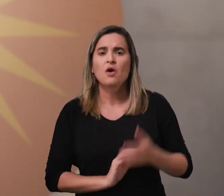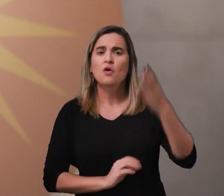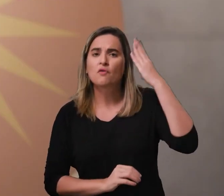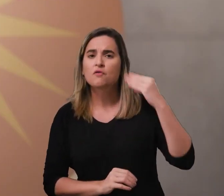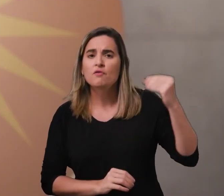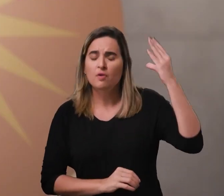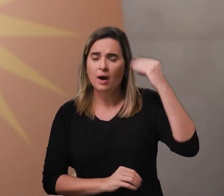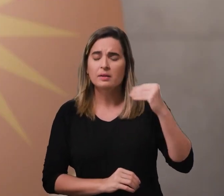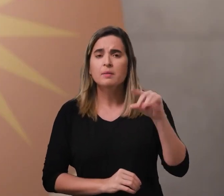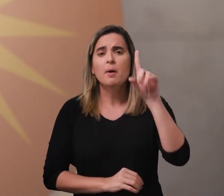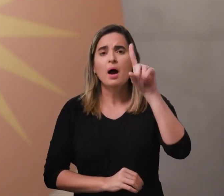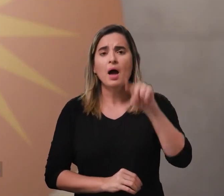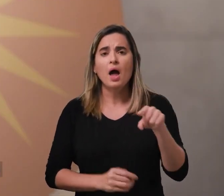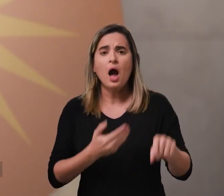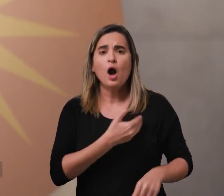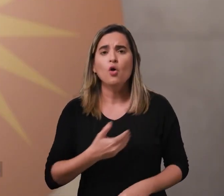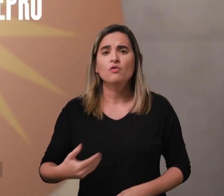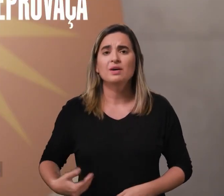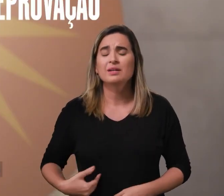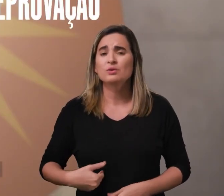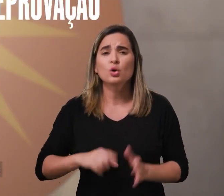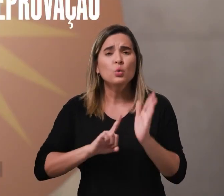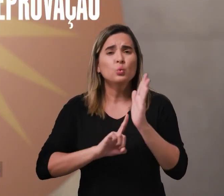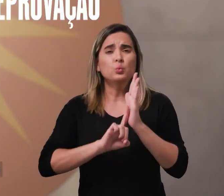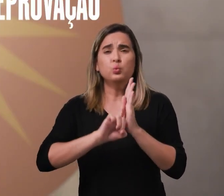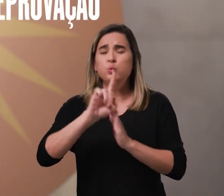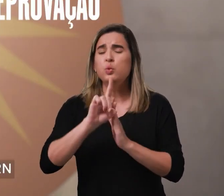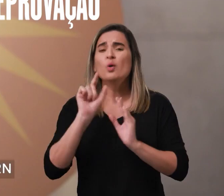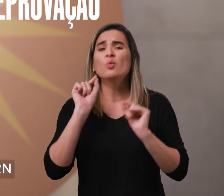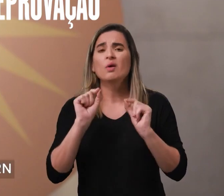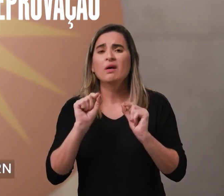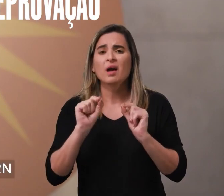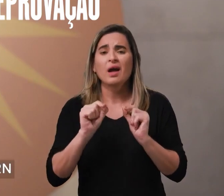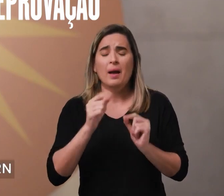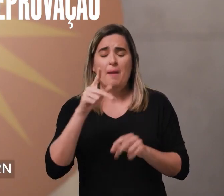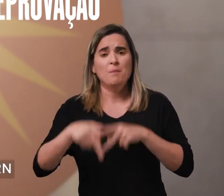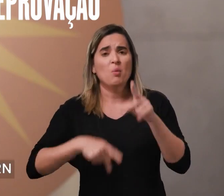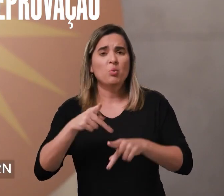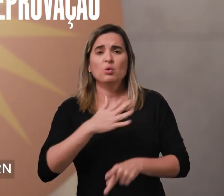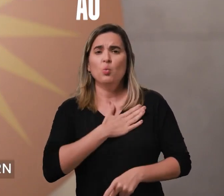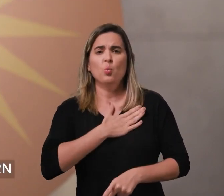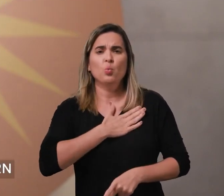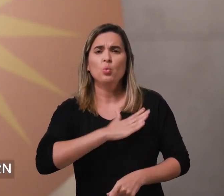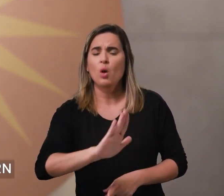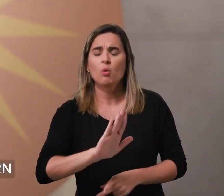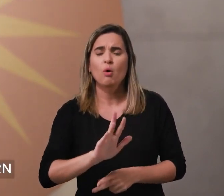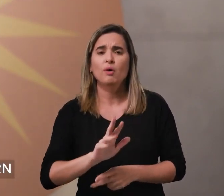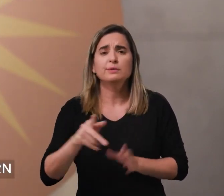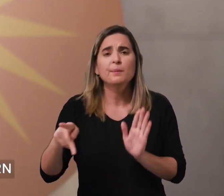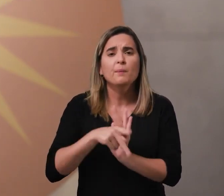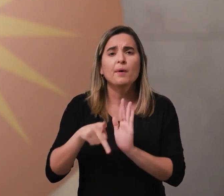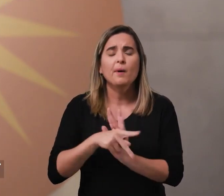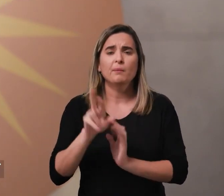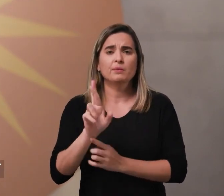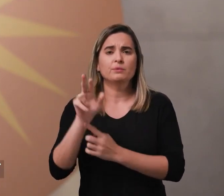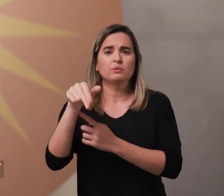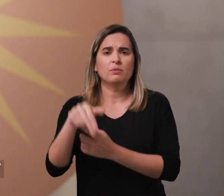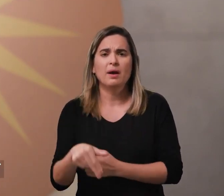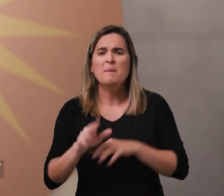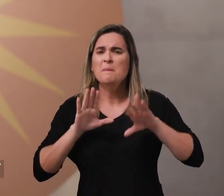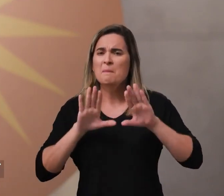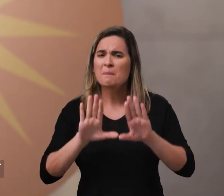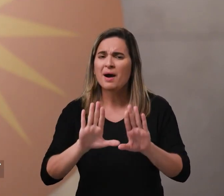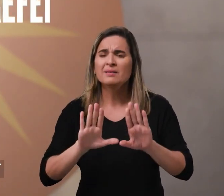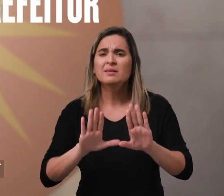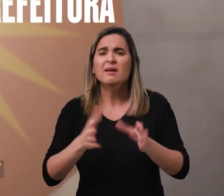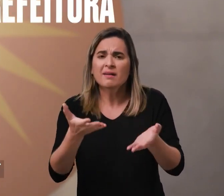Fátima, a governadora com um dos maiores índices de reprovação da história do RN e que busca